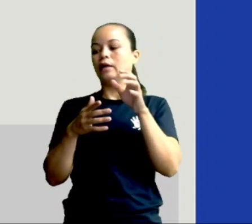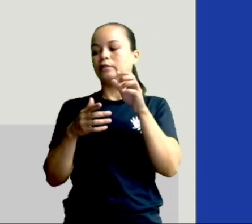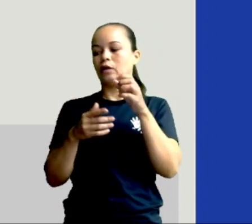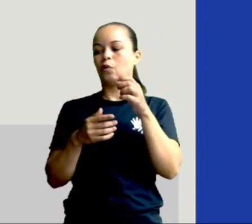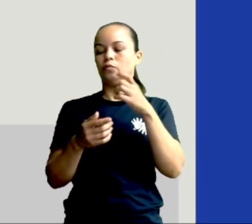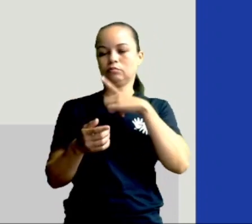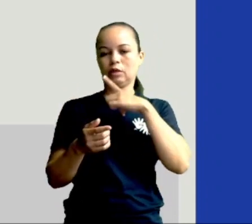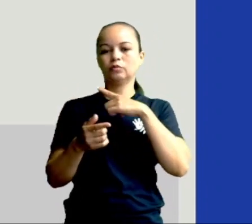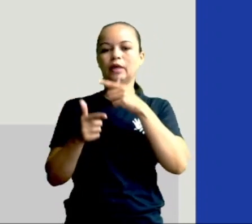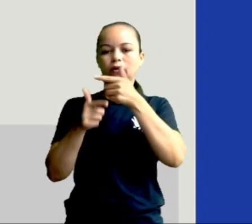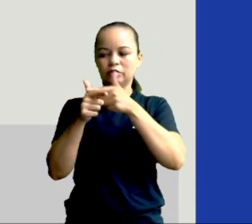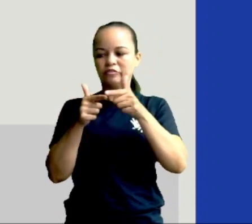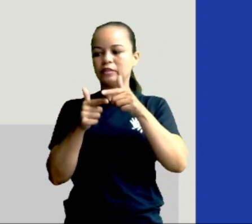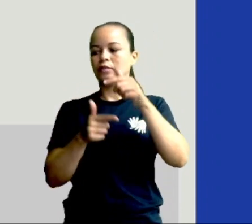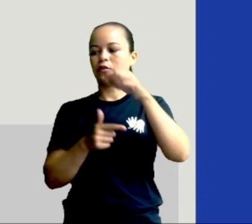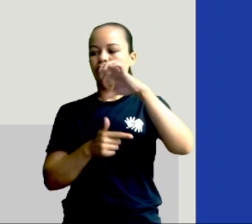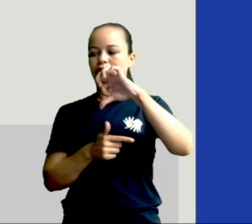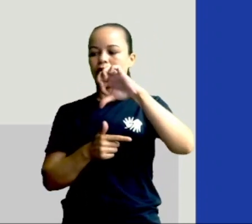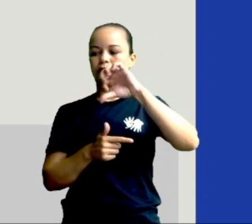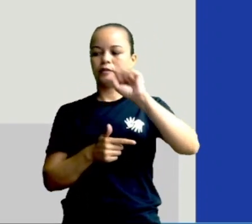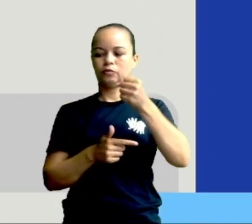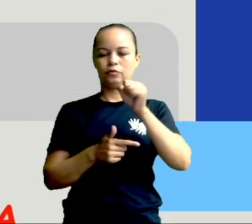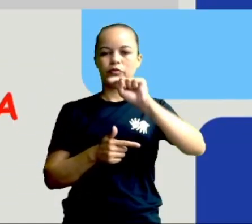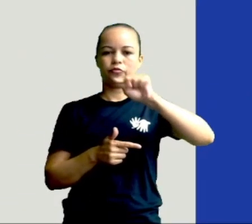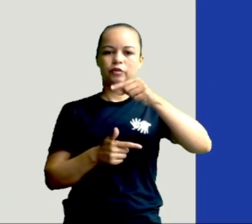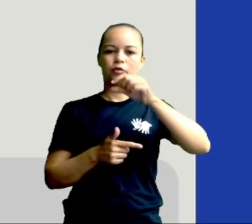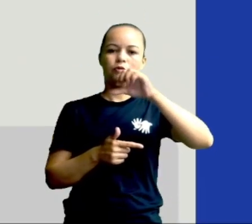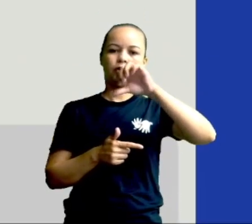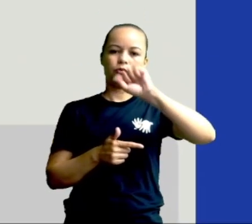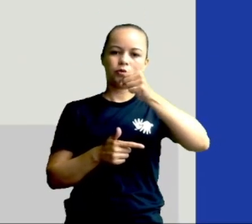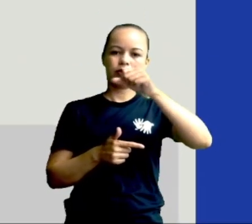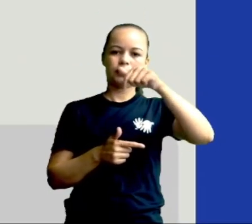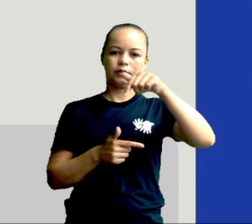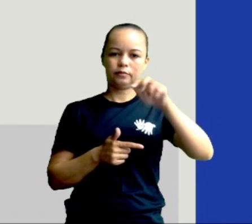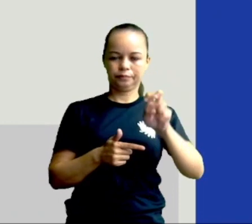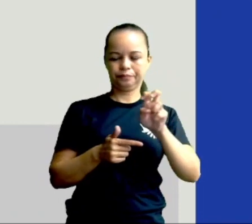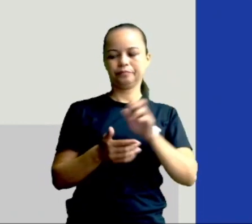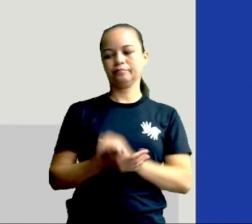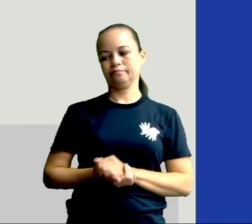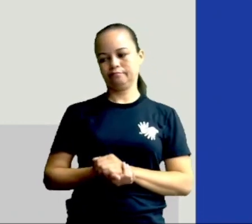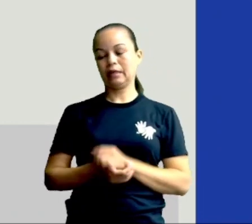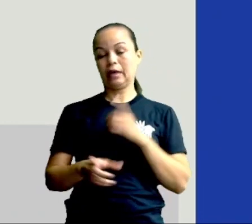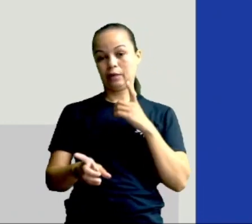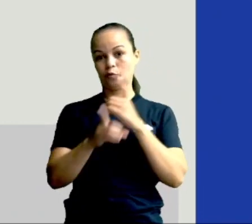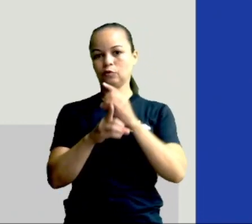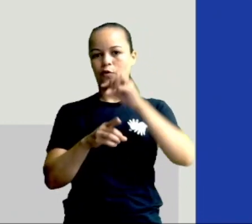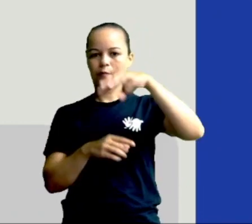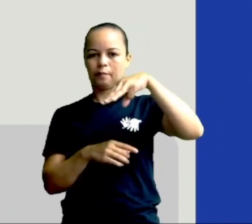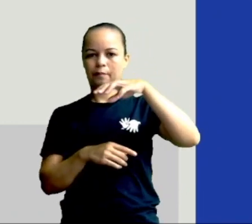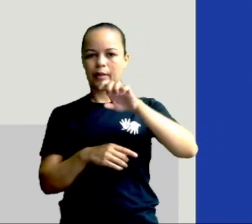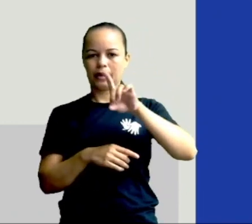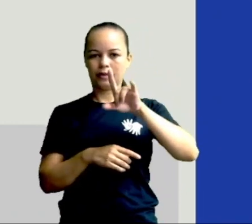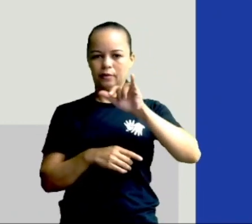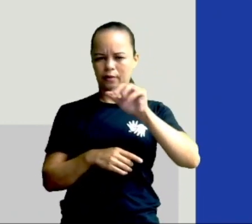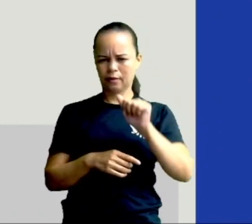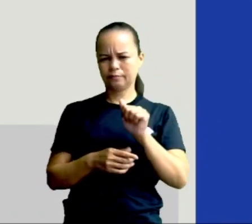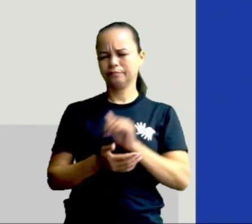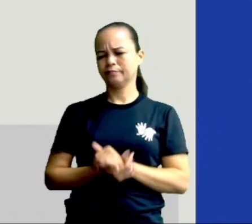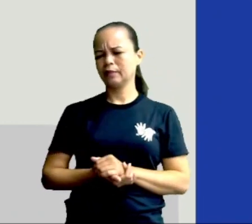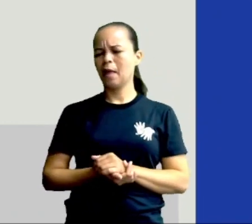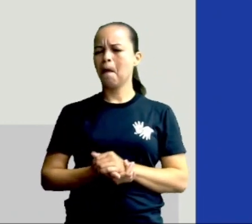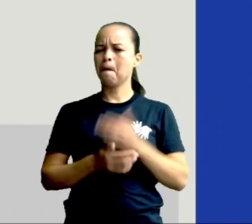98,875. Beleza? Deu para entender? Então, vamos seguir aí que a gente já encontrou a média. Mas eu falta ainda saber se há